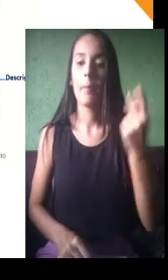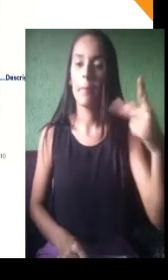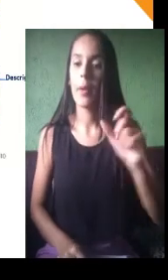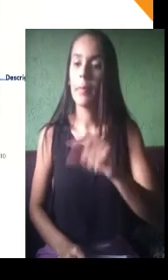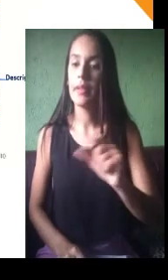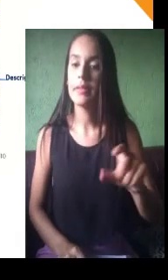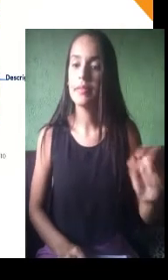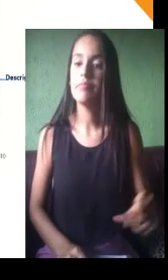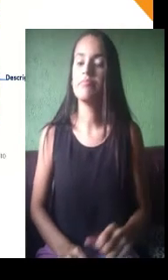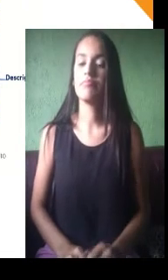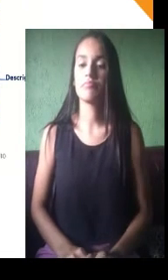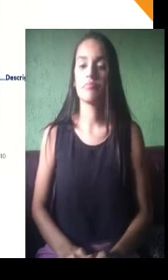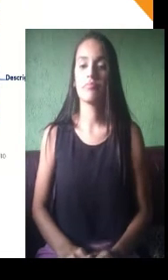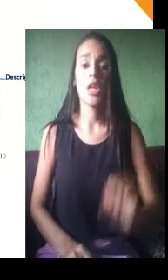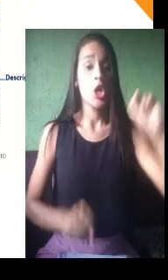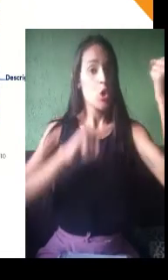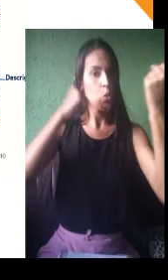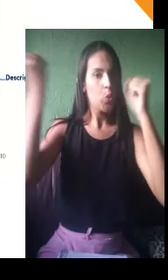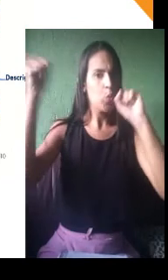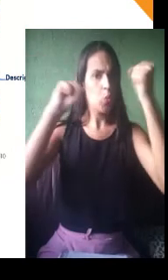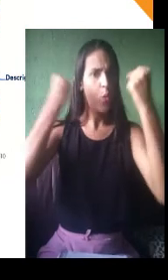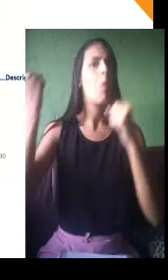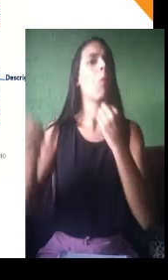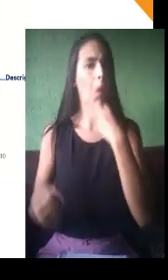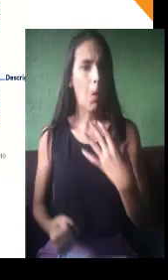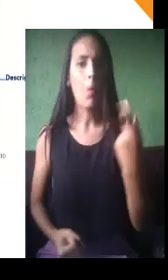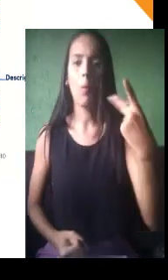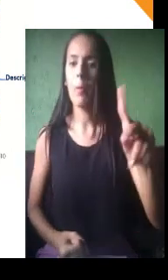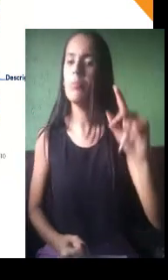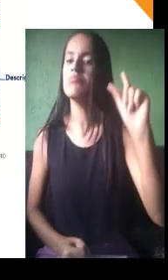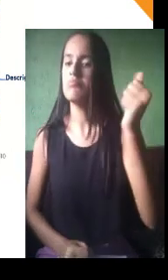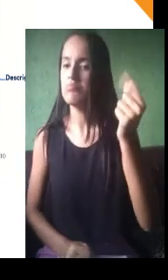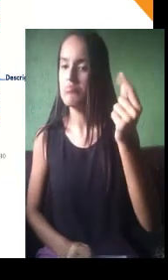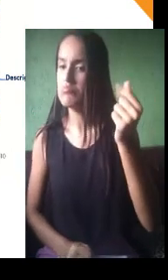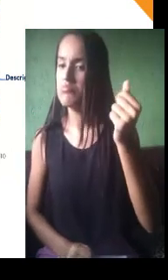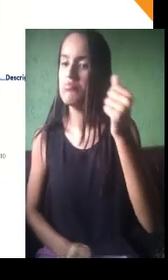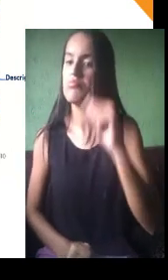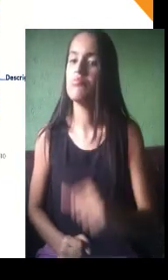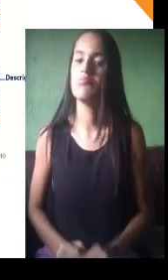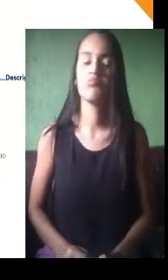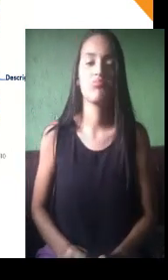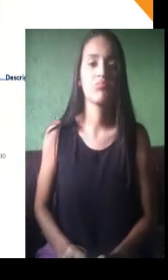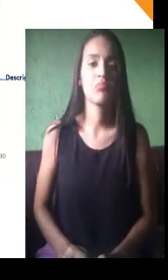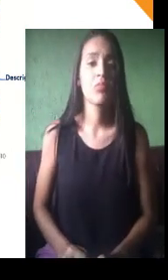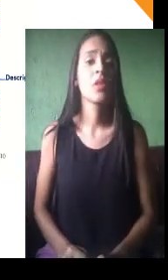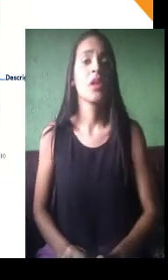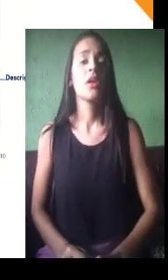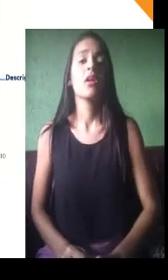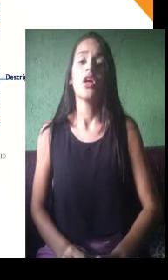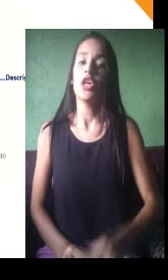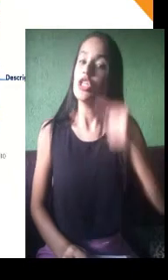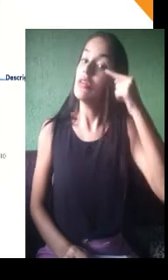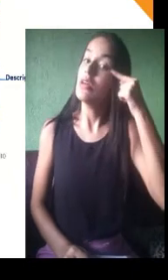é de base expositiva. O que se tem aqui nessas sequências, ou nessas passagens em destaque